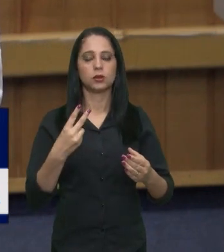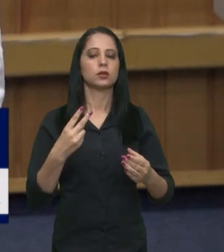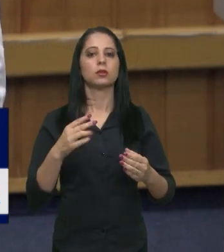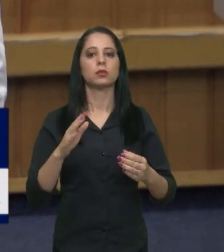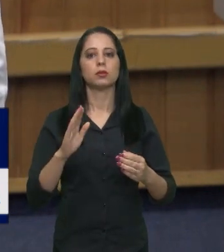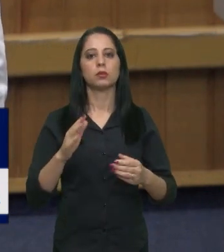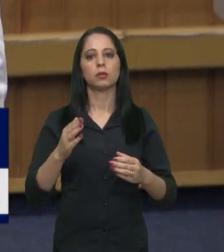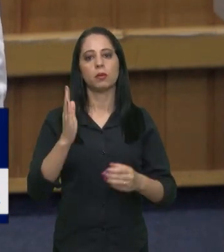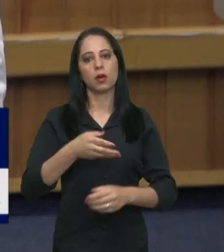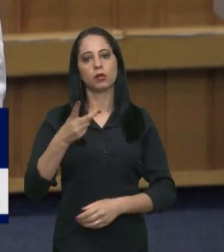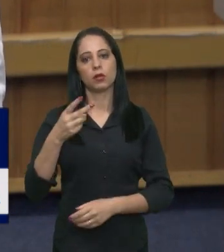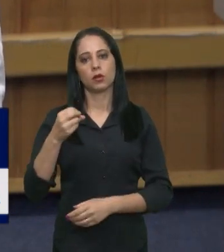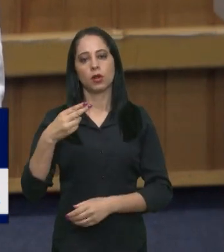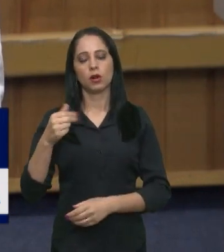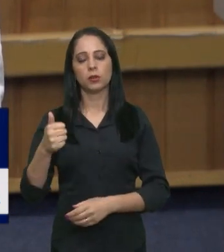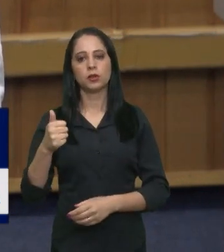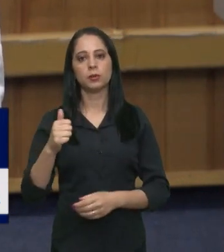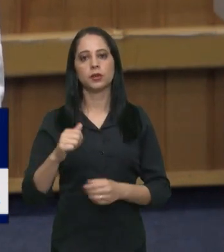8982/2021,